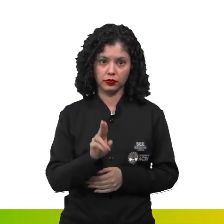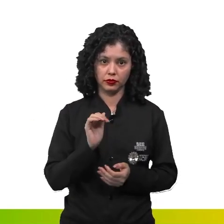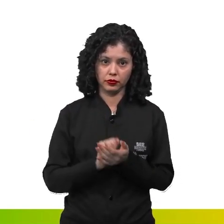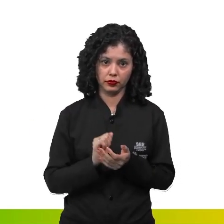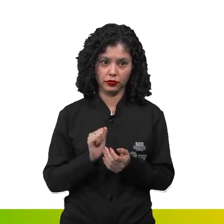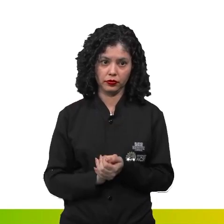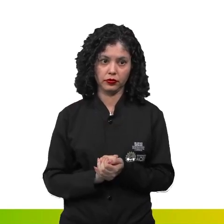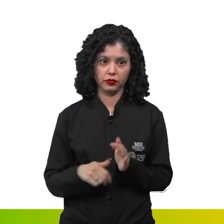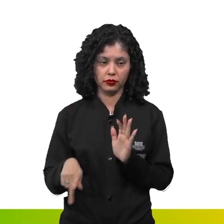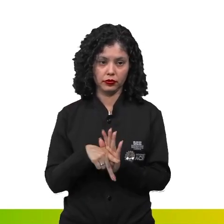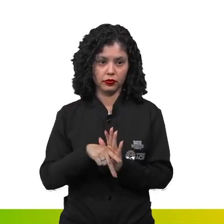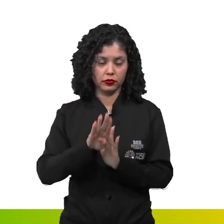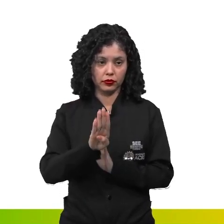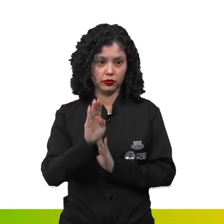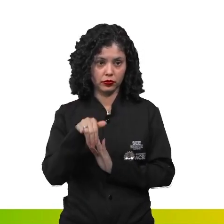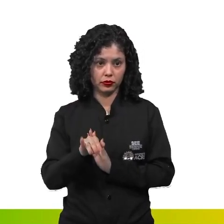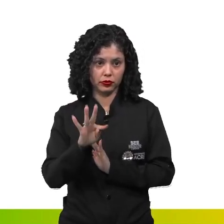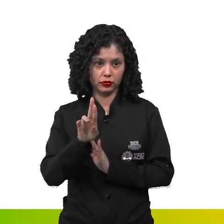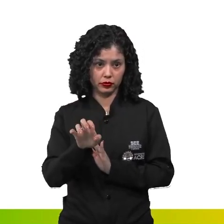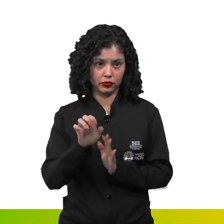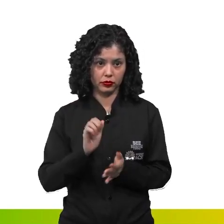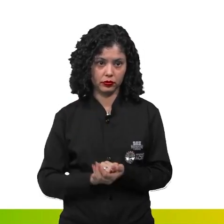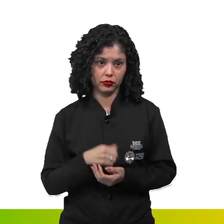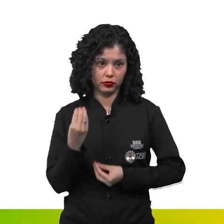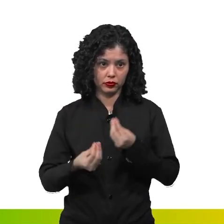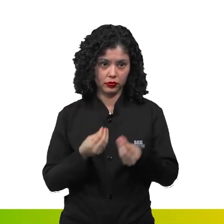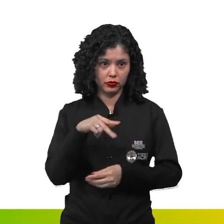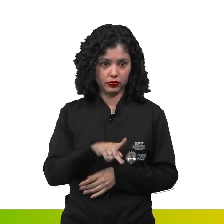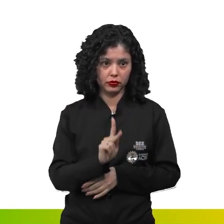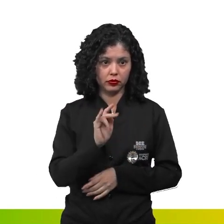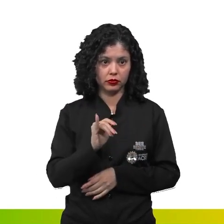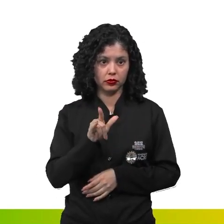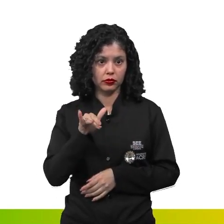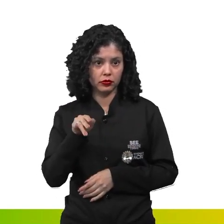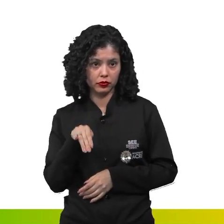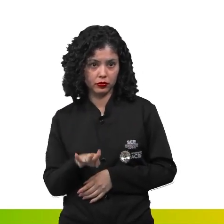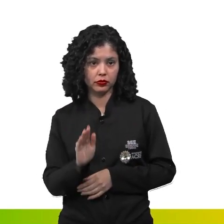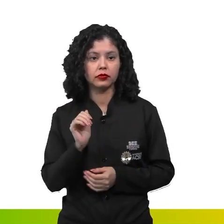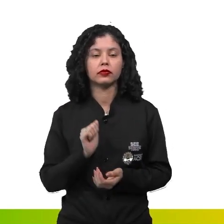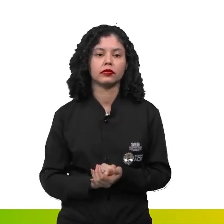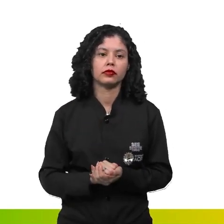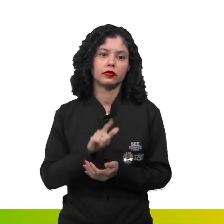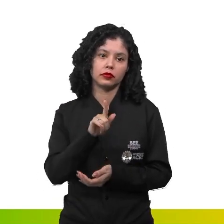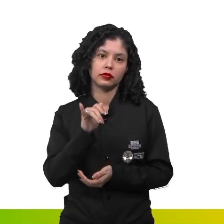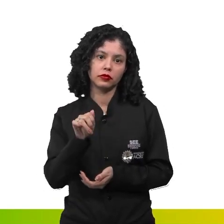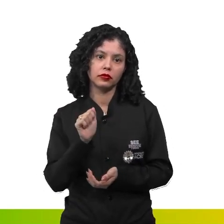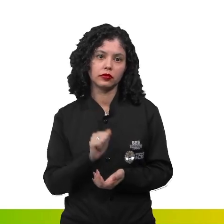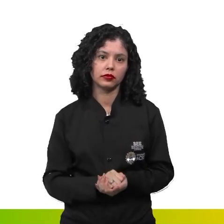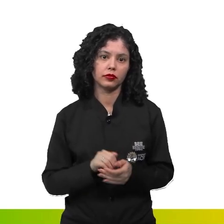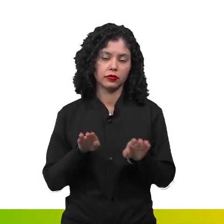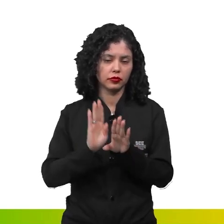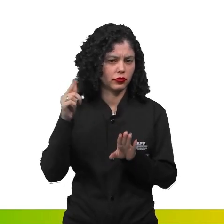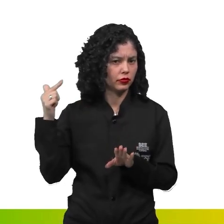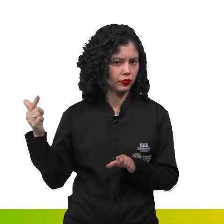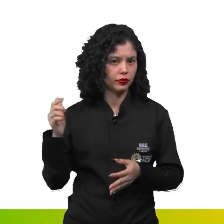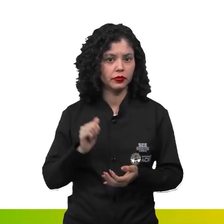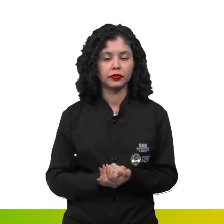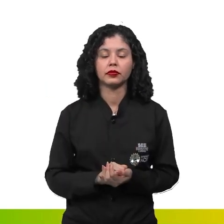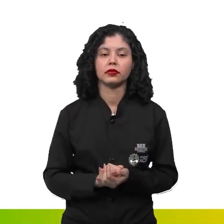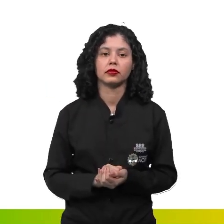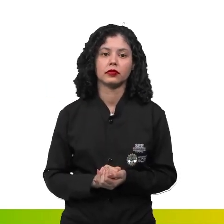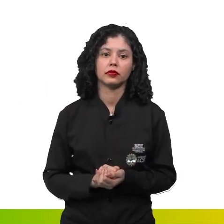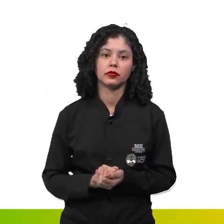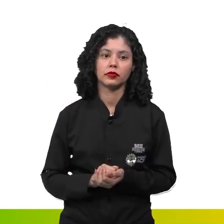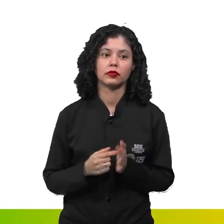usa-se medidas derivadas do byte, como kilobyte, megabyte, gigabyte e etc. Ante